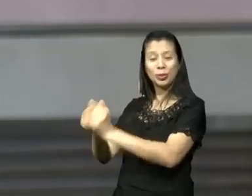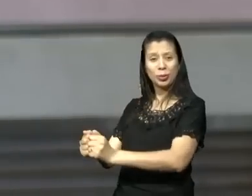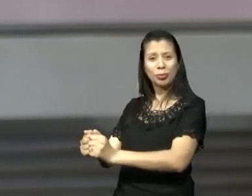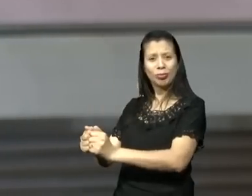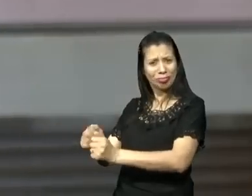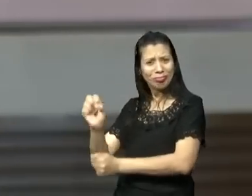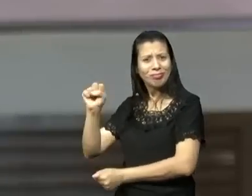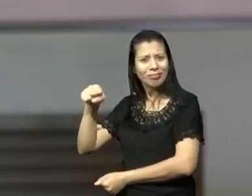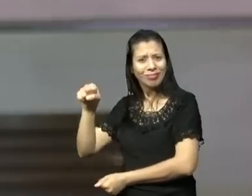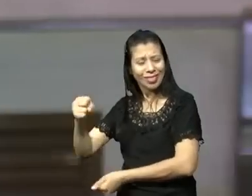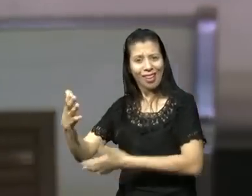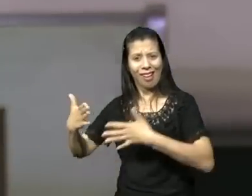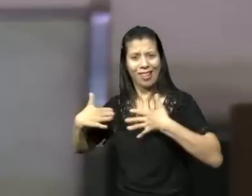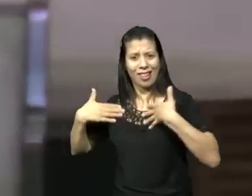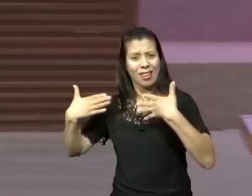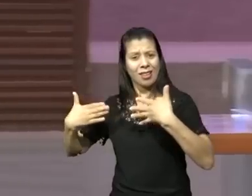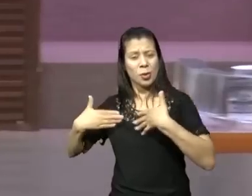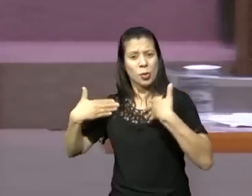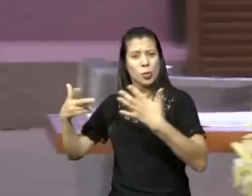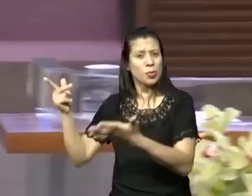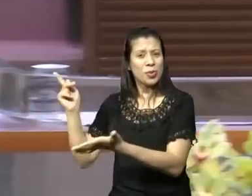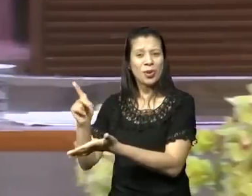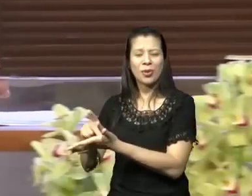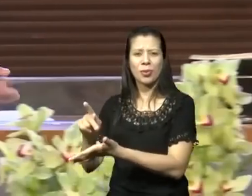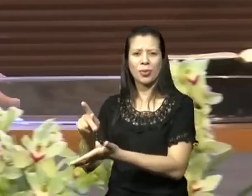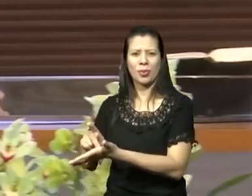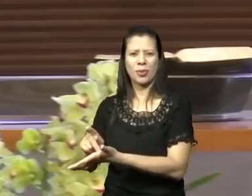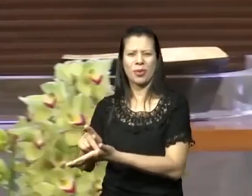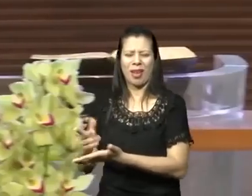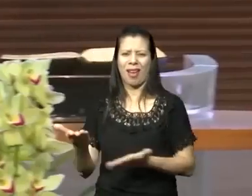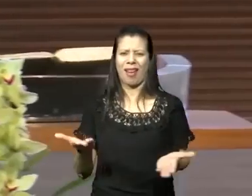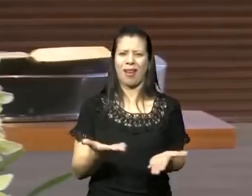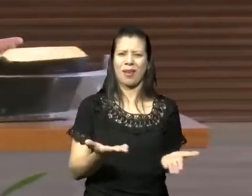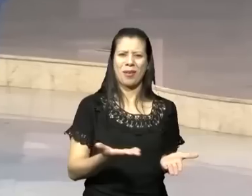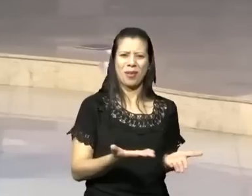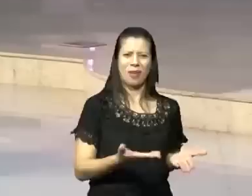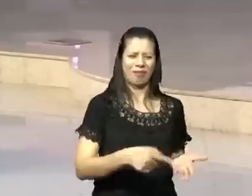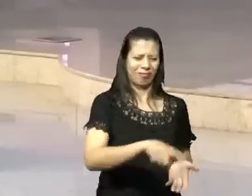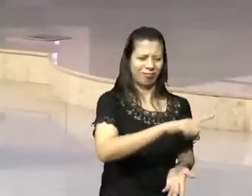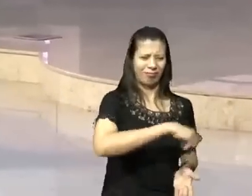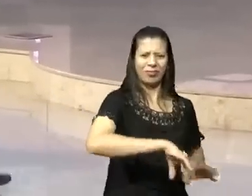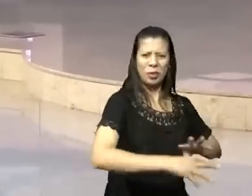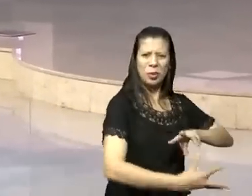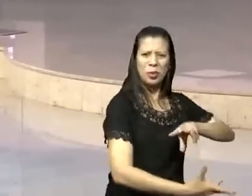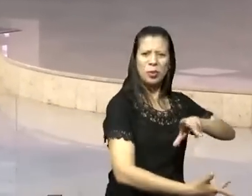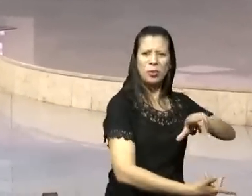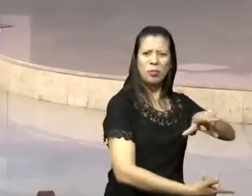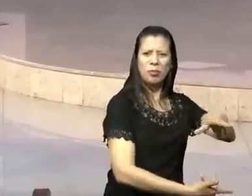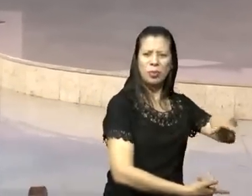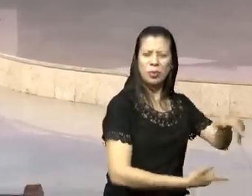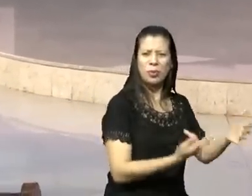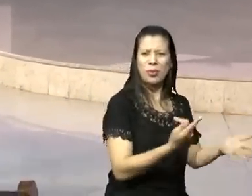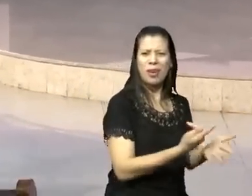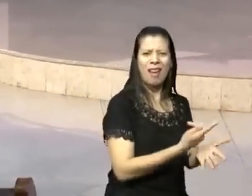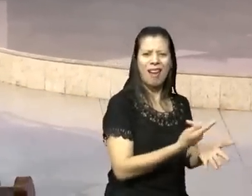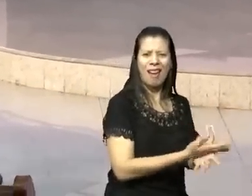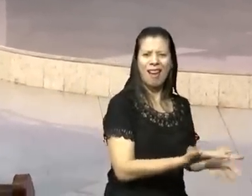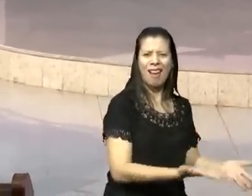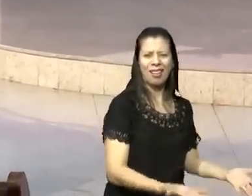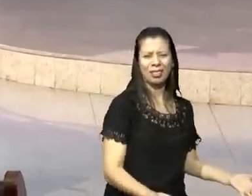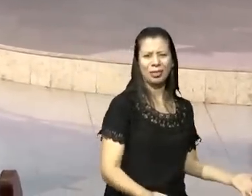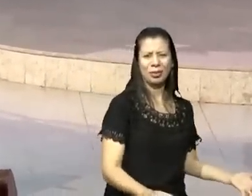eu sou ele eu não sei querido irmão eu não sei querida irmã O que que você busca